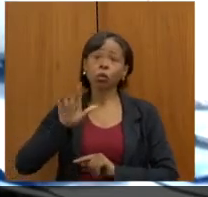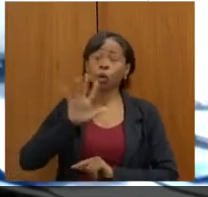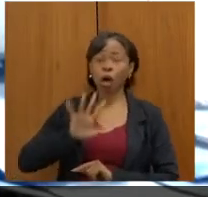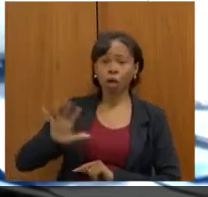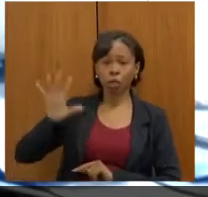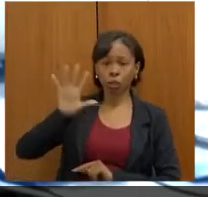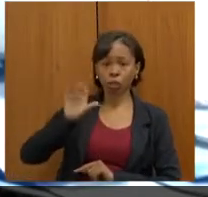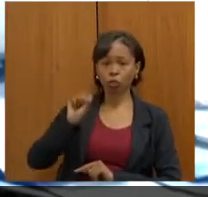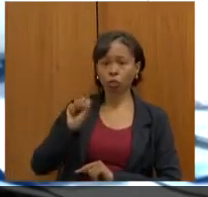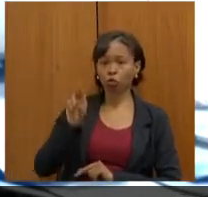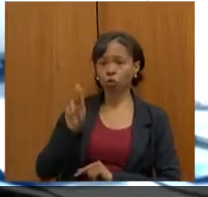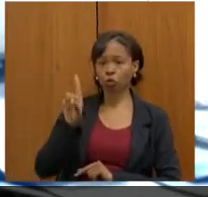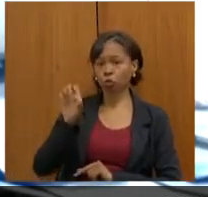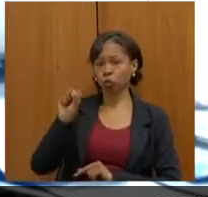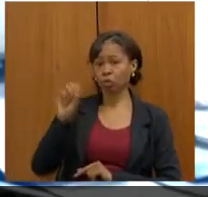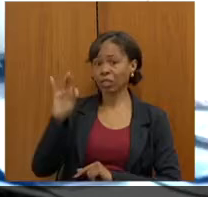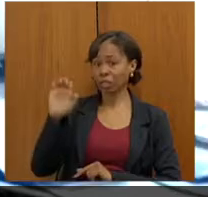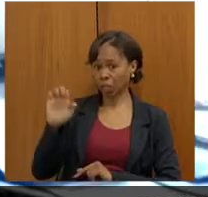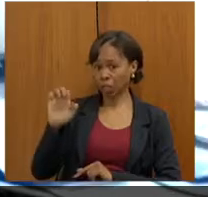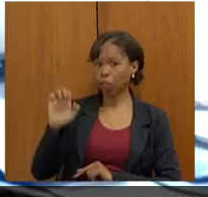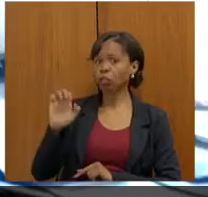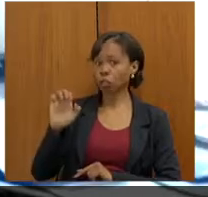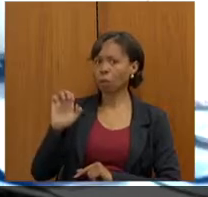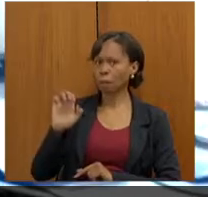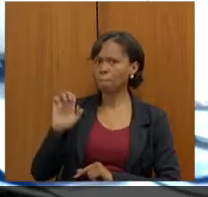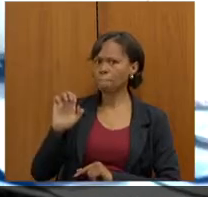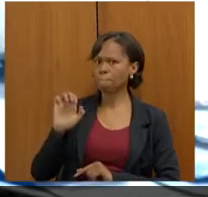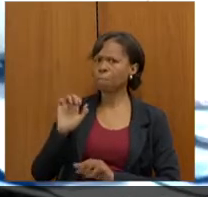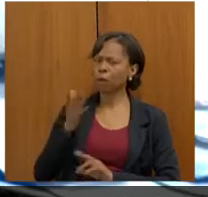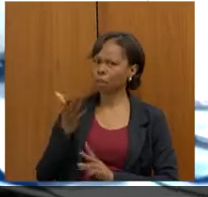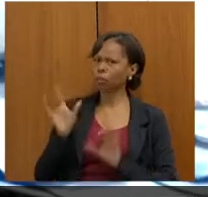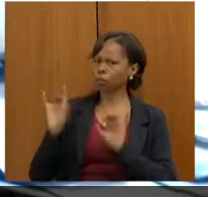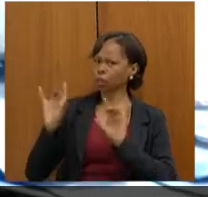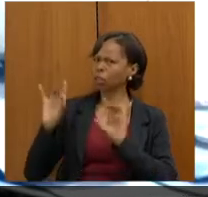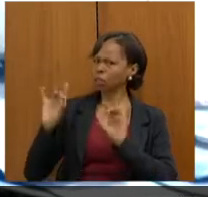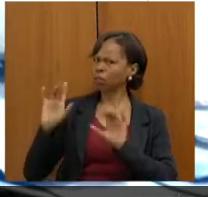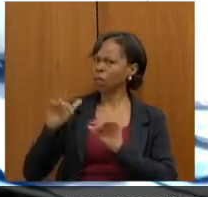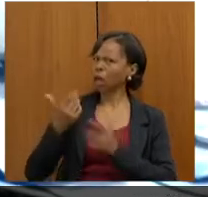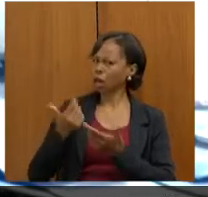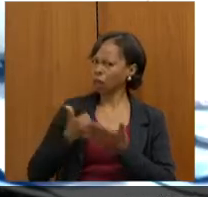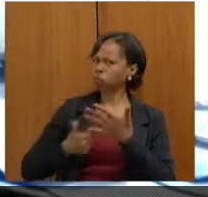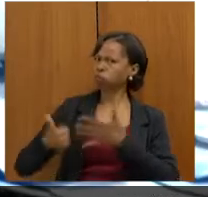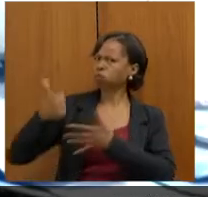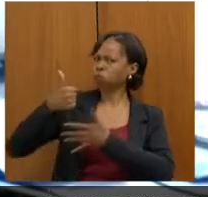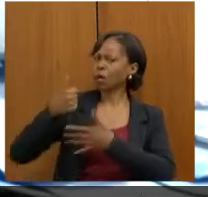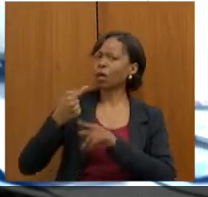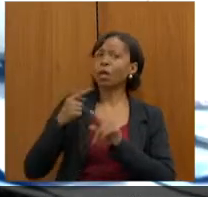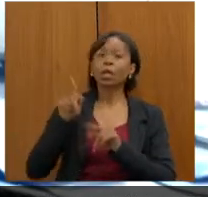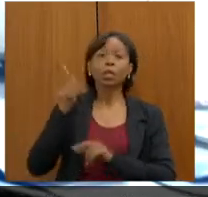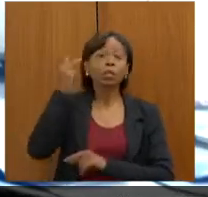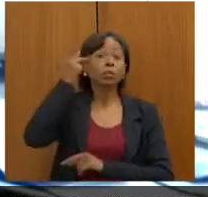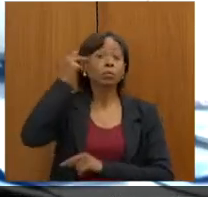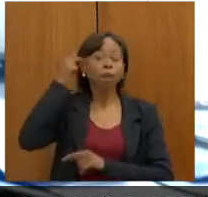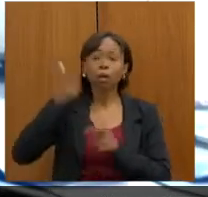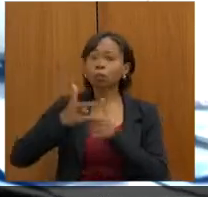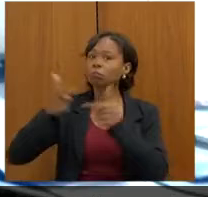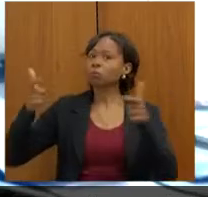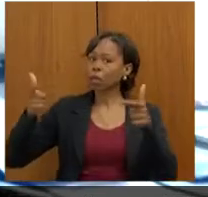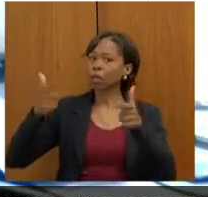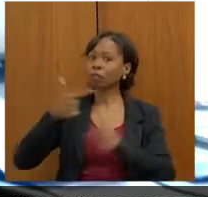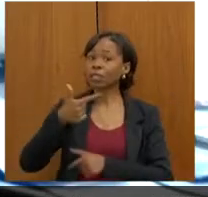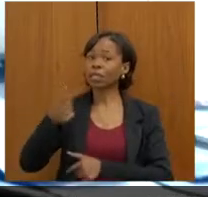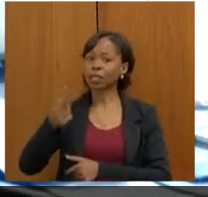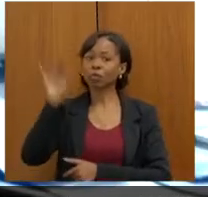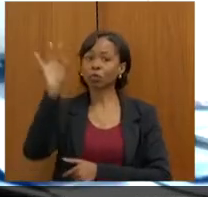e relativamente privilegiado evidentemente São Paulo é o estado tem maior número né 27